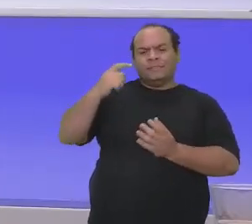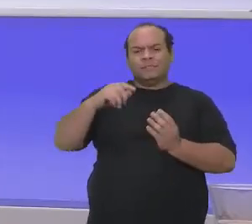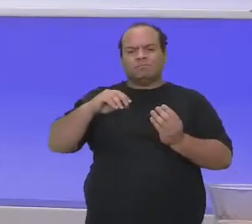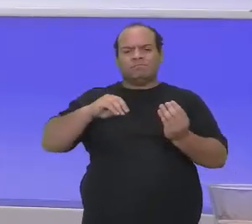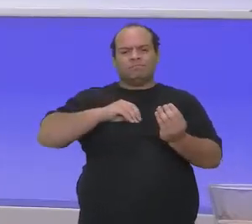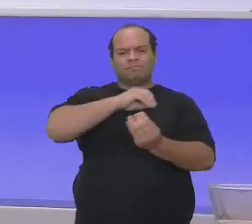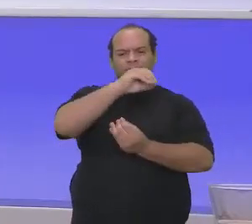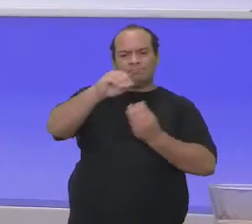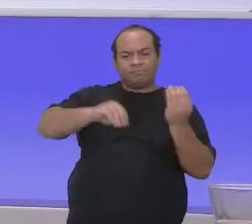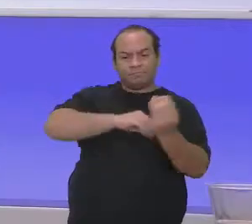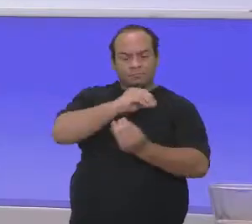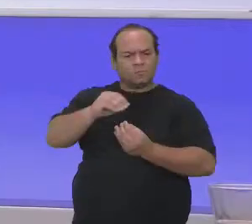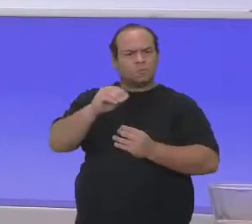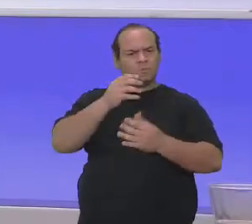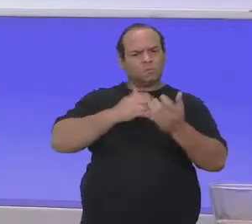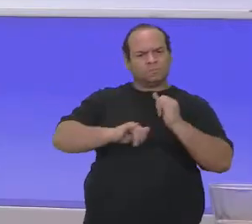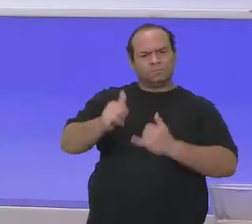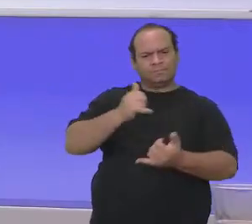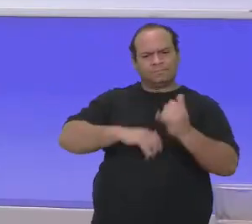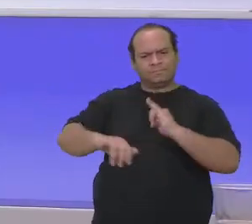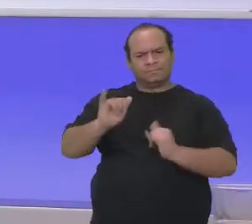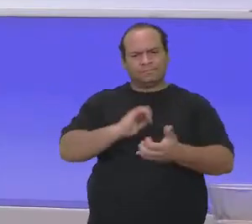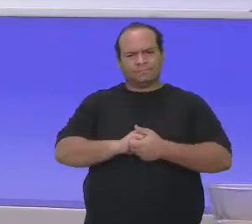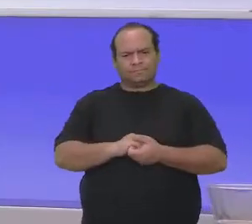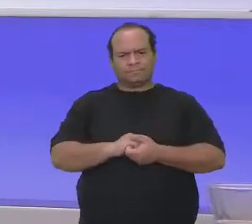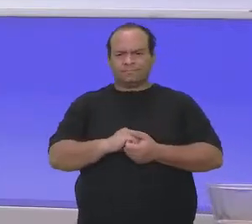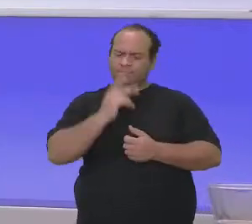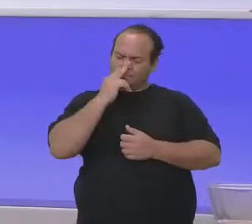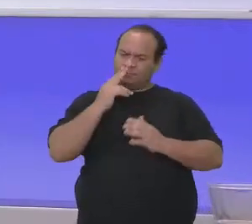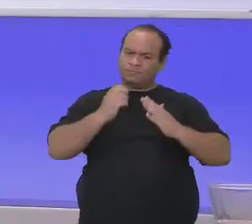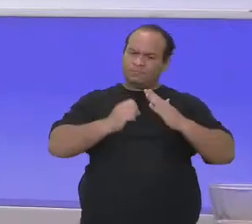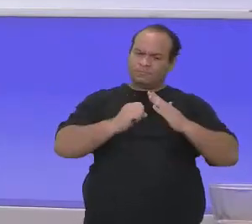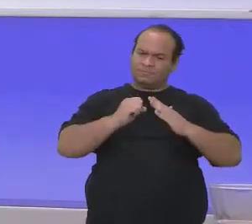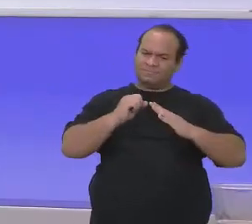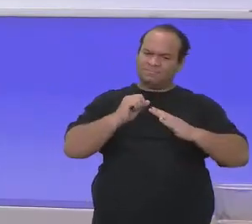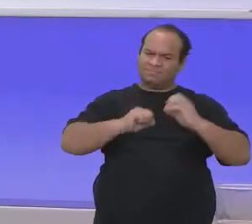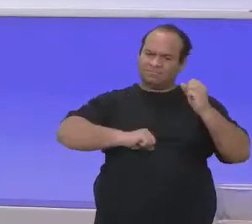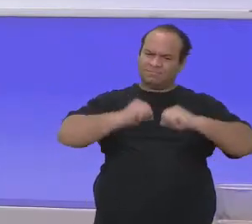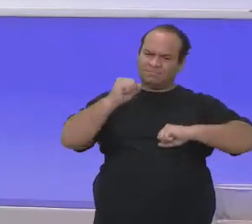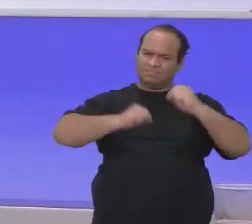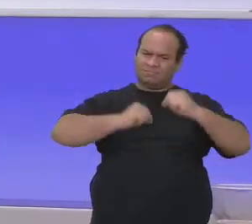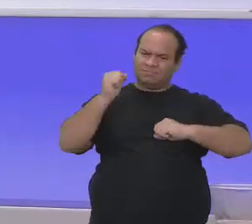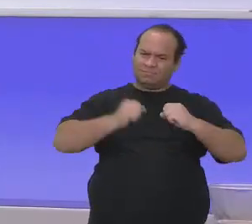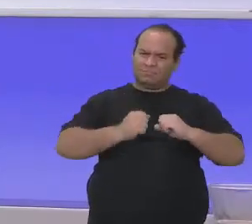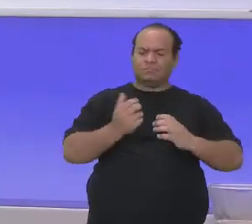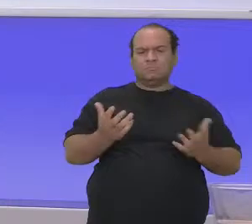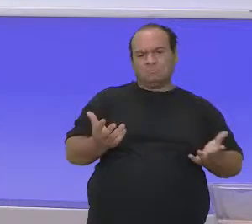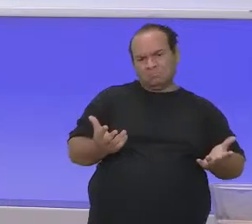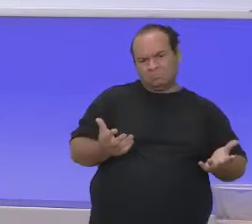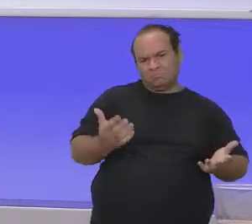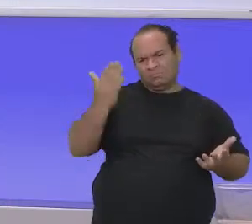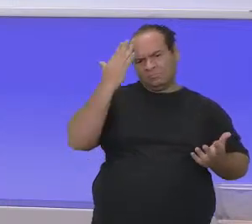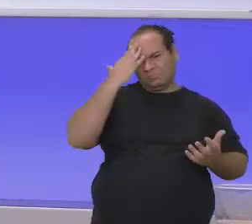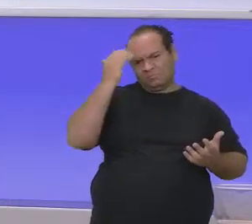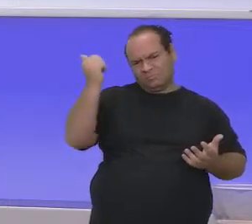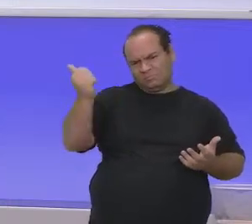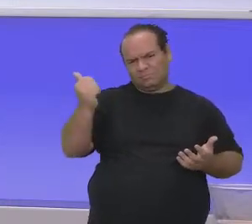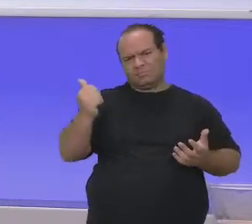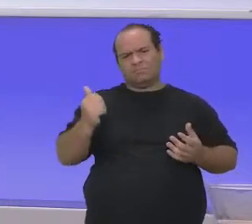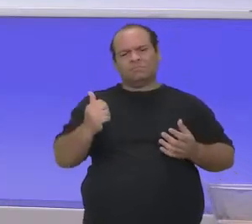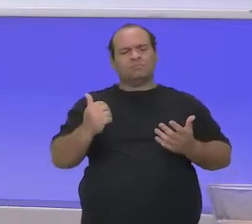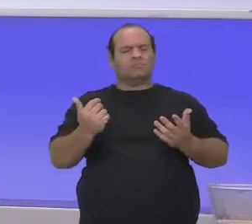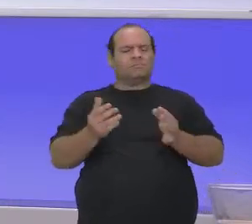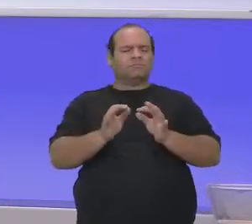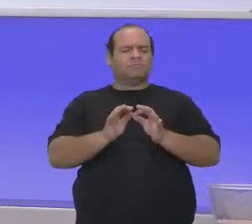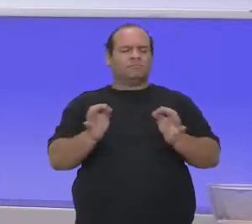pode imaginar que as usinas elas são como se fossem fábricas, que ela fabrica a energia. A gente sabe que aqui é uma forma bem